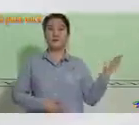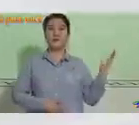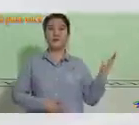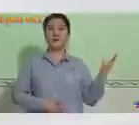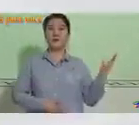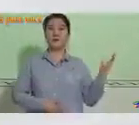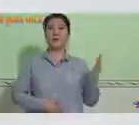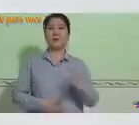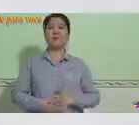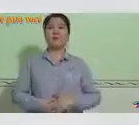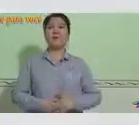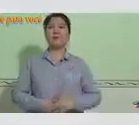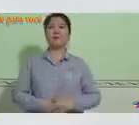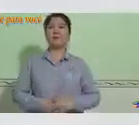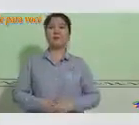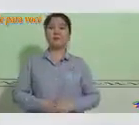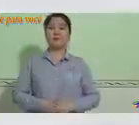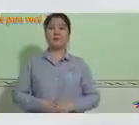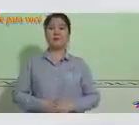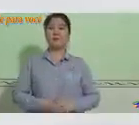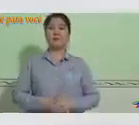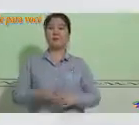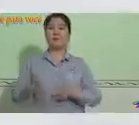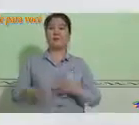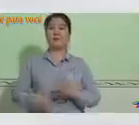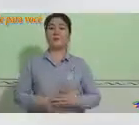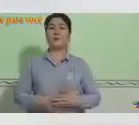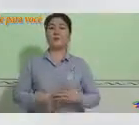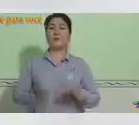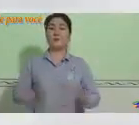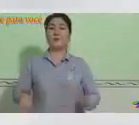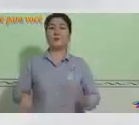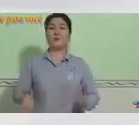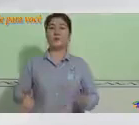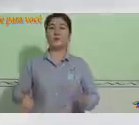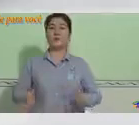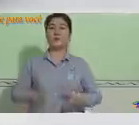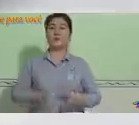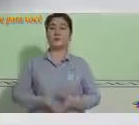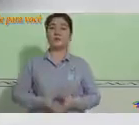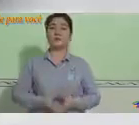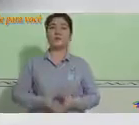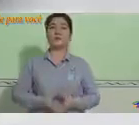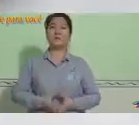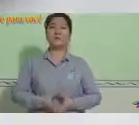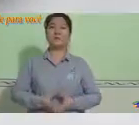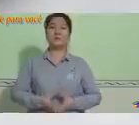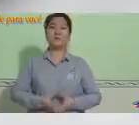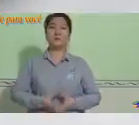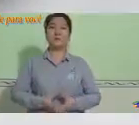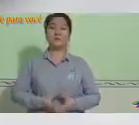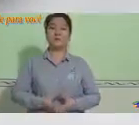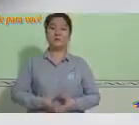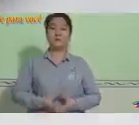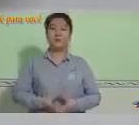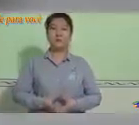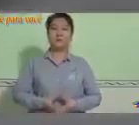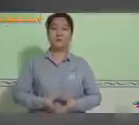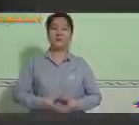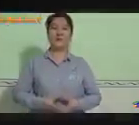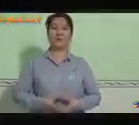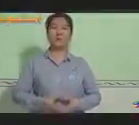Os poros dilatados, popularmente conhecidos como furinhos na pele, surgem principalmente na zona